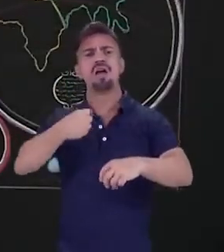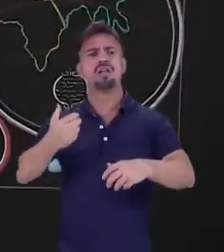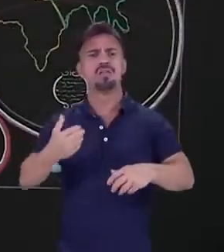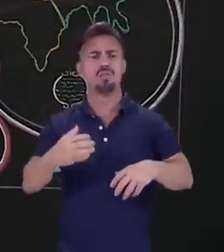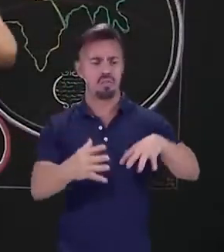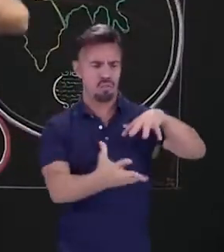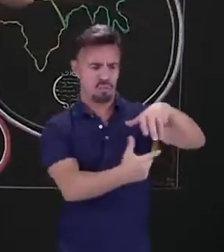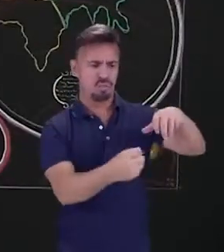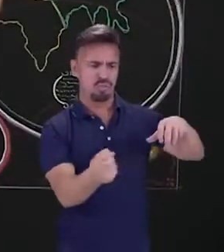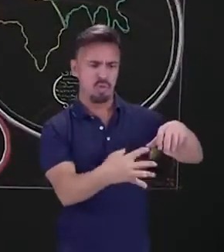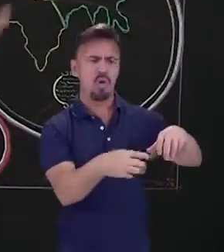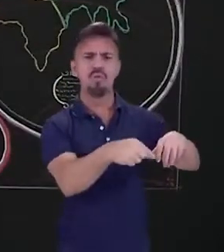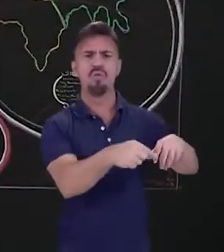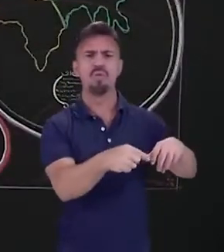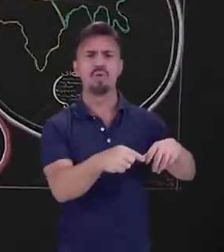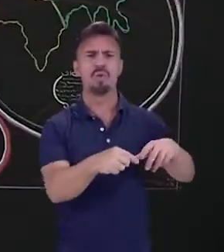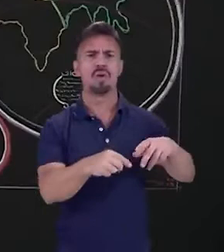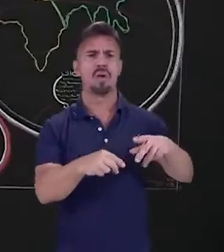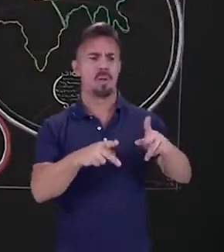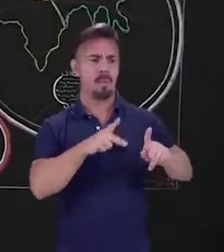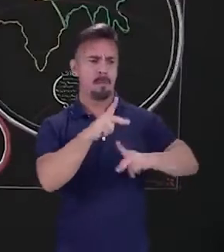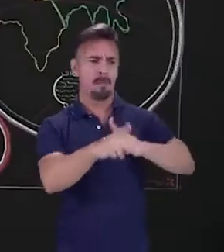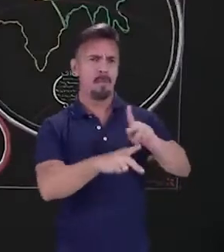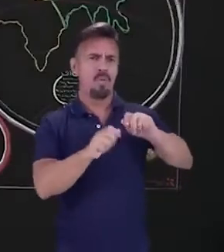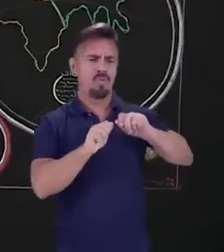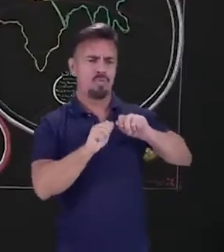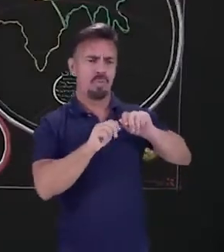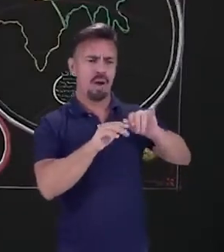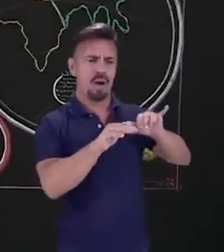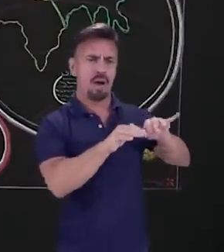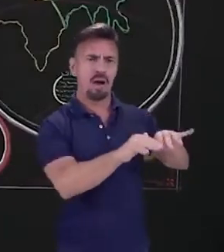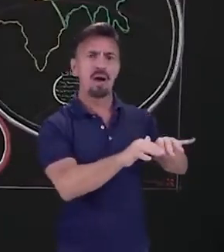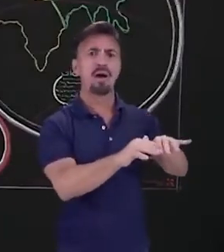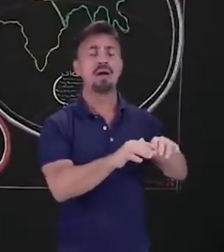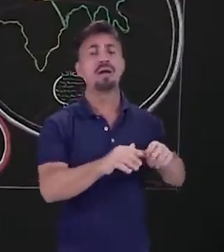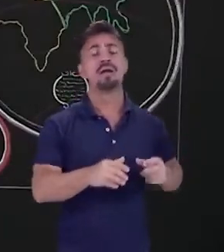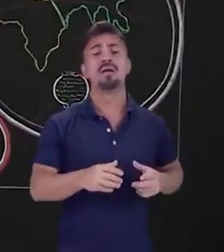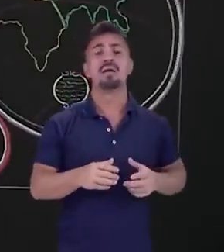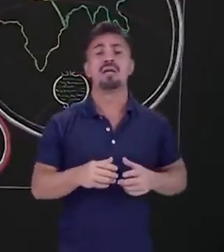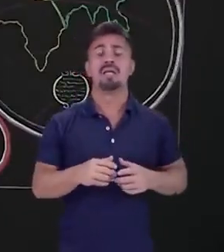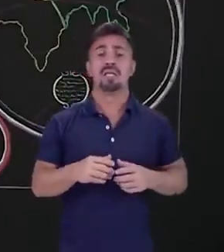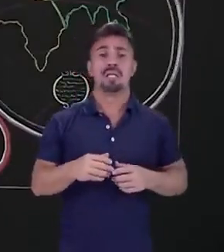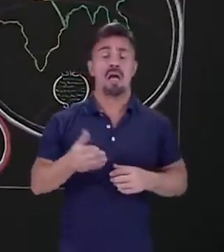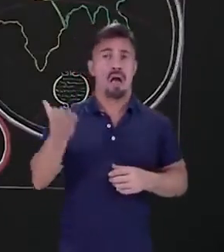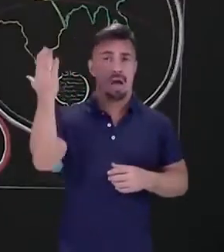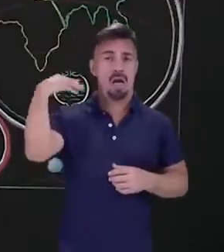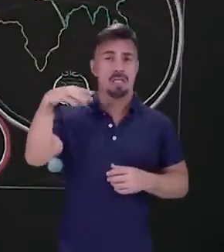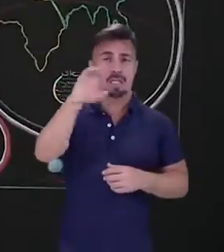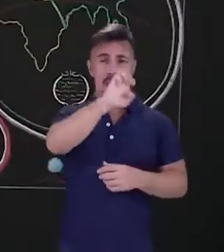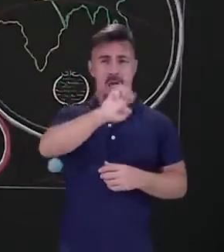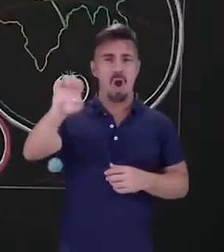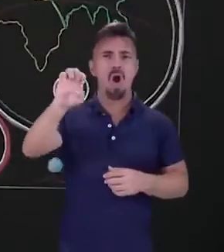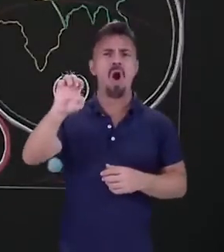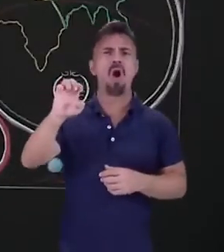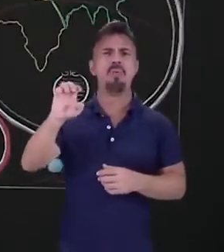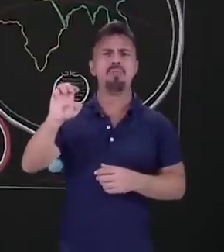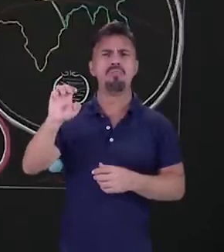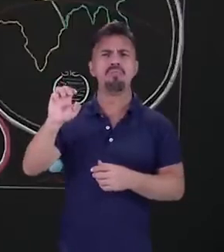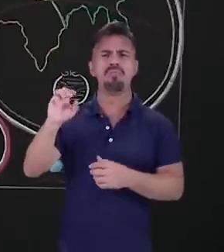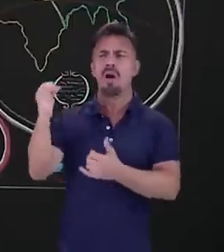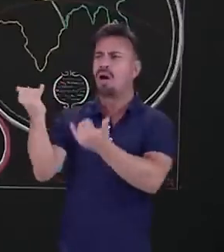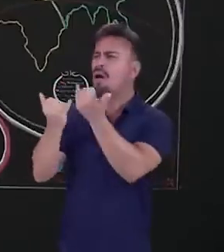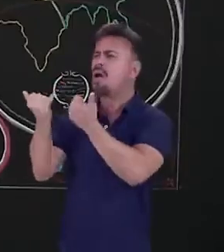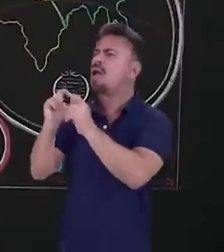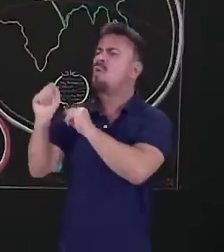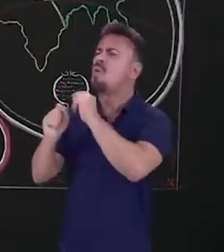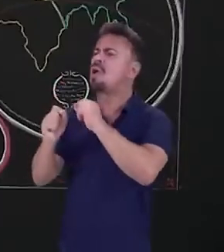novo, ele povoou a imaginação dos homens desse período. Só para você ter uma ideia, corria na Europa diversos boatos de como é